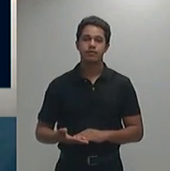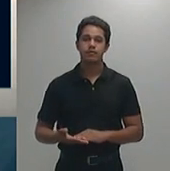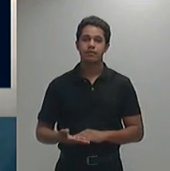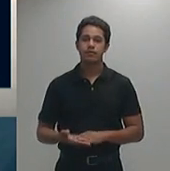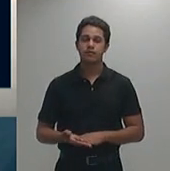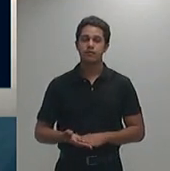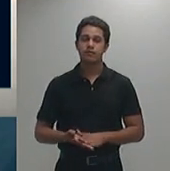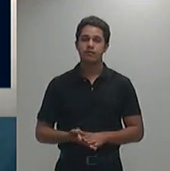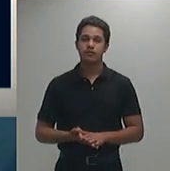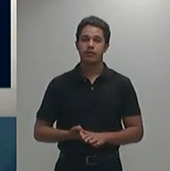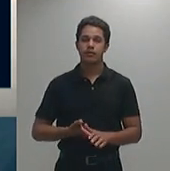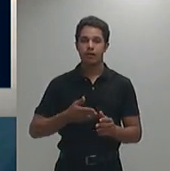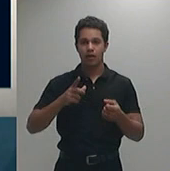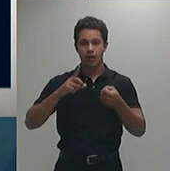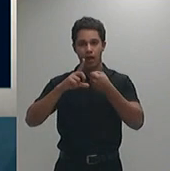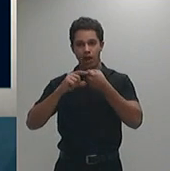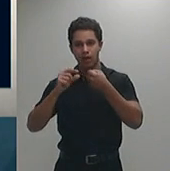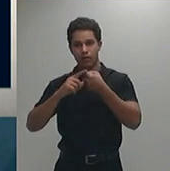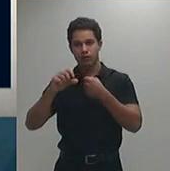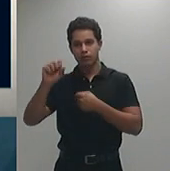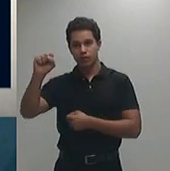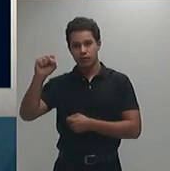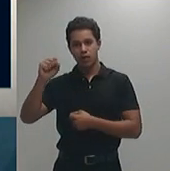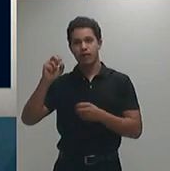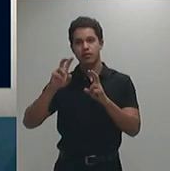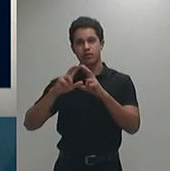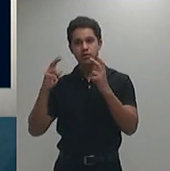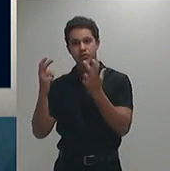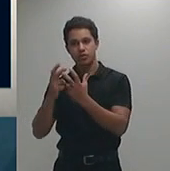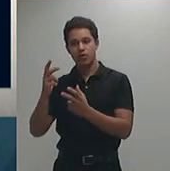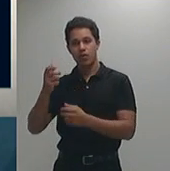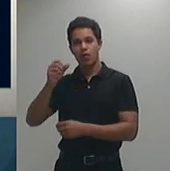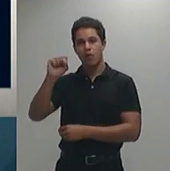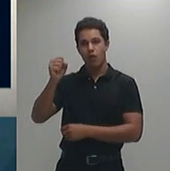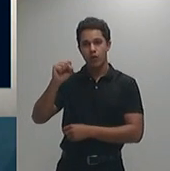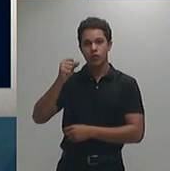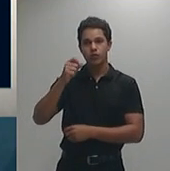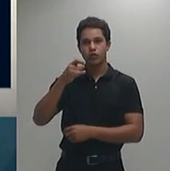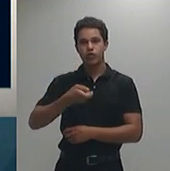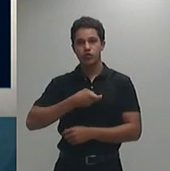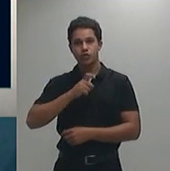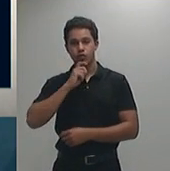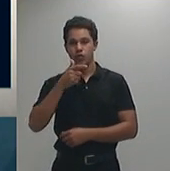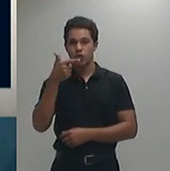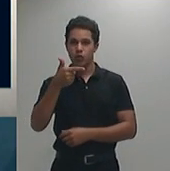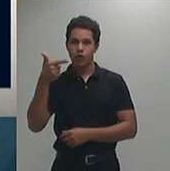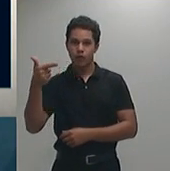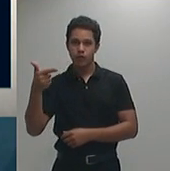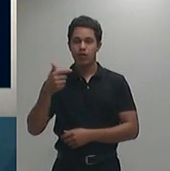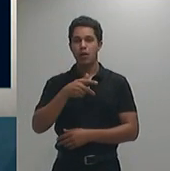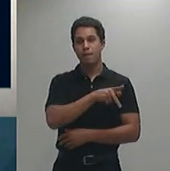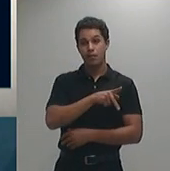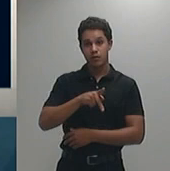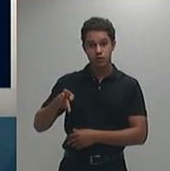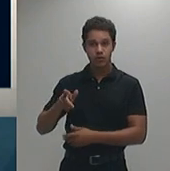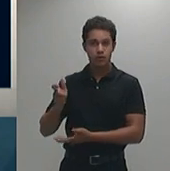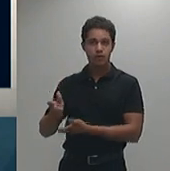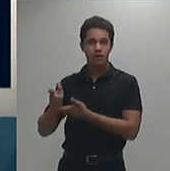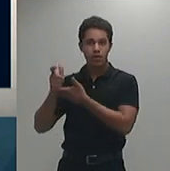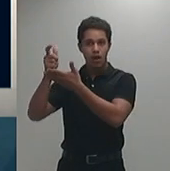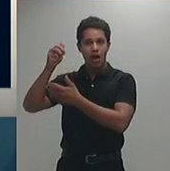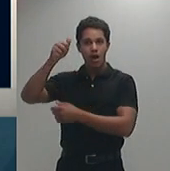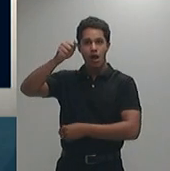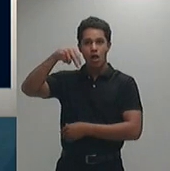a ata da oitava sessão ordinária oito de junho de 2022 Presidente Excelentíssimo Senhor Ministro Antonio Carlos